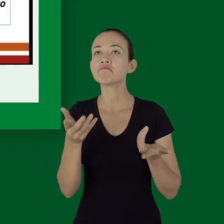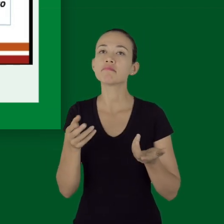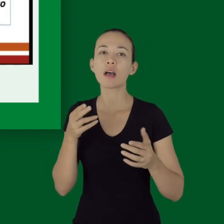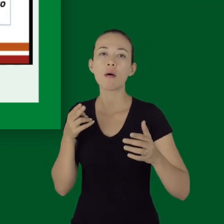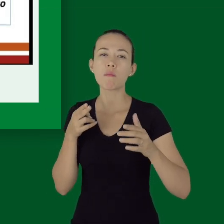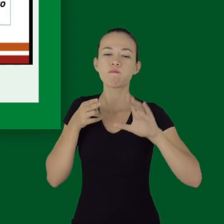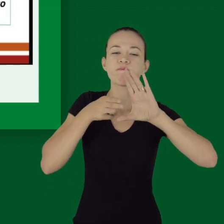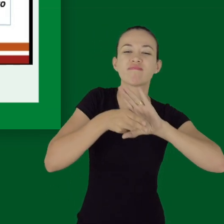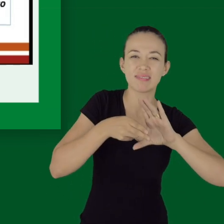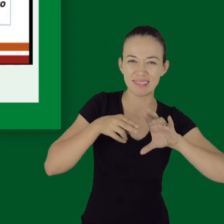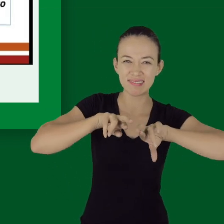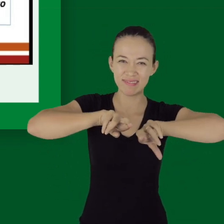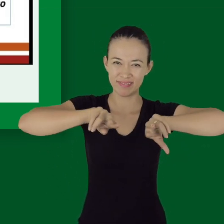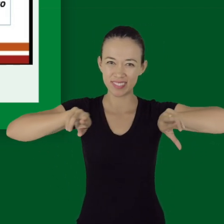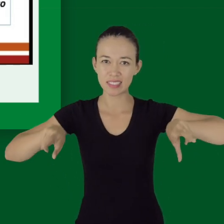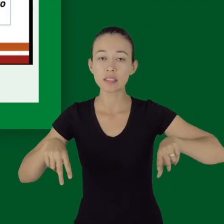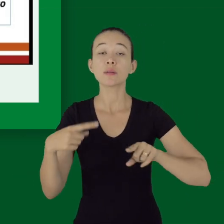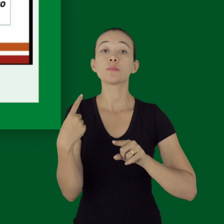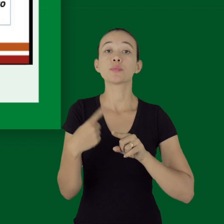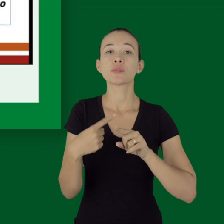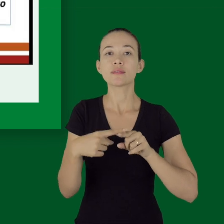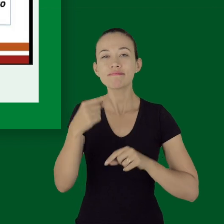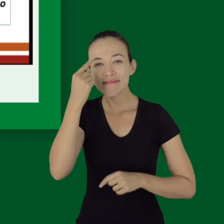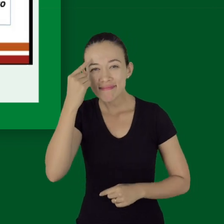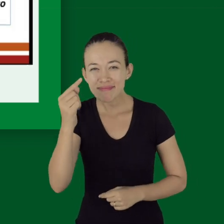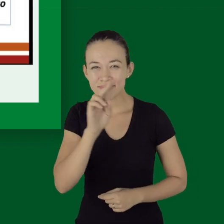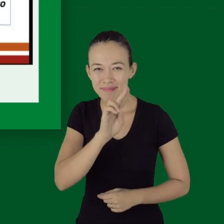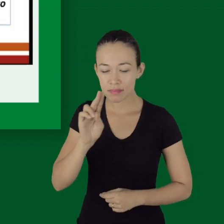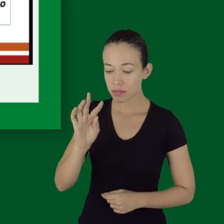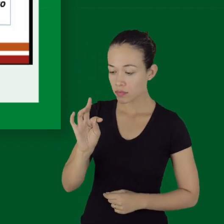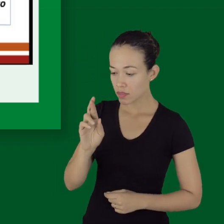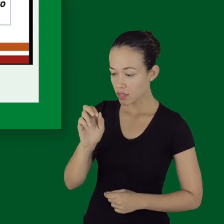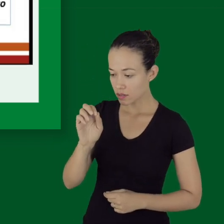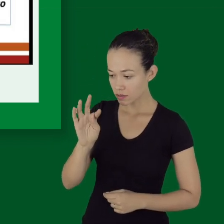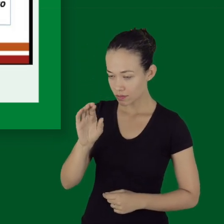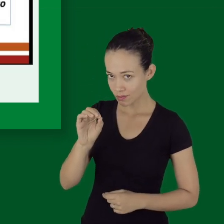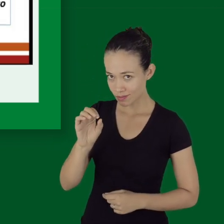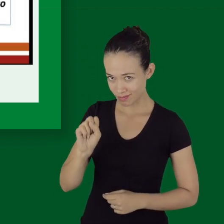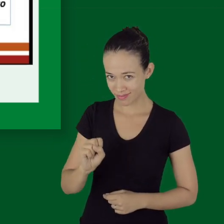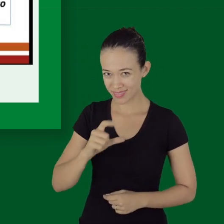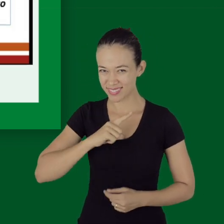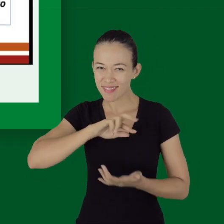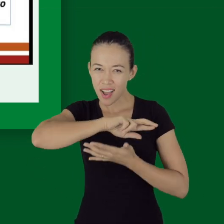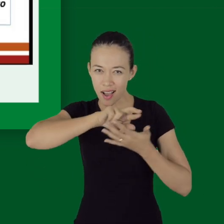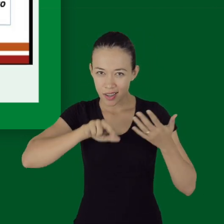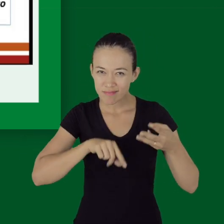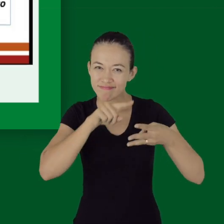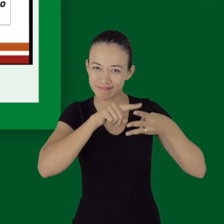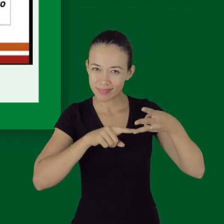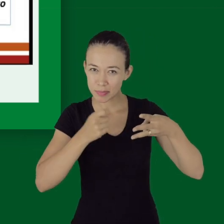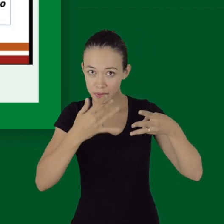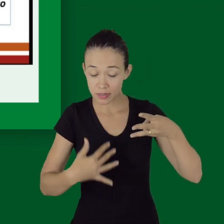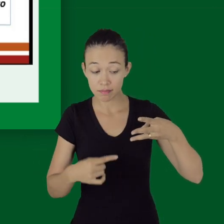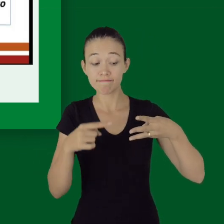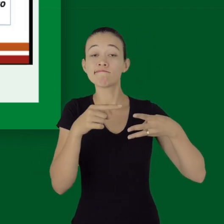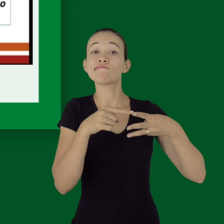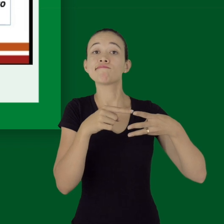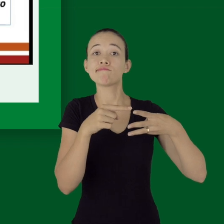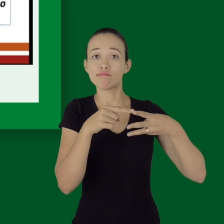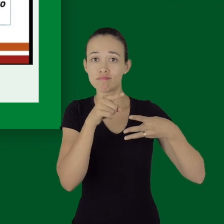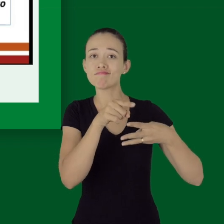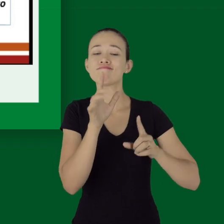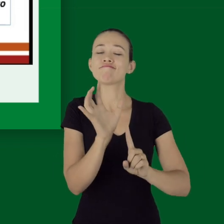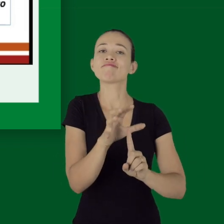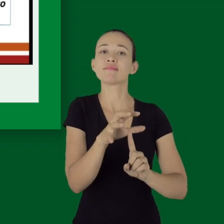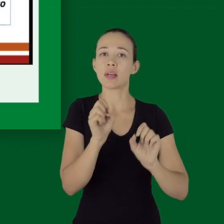um comprometimento desse trato córtico-espinhal, né? E essa perda